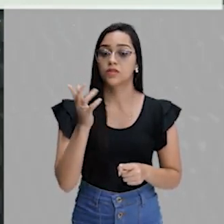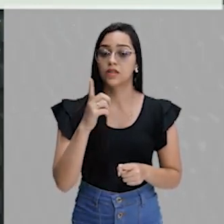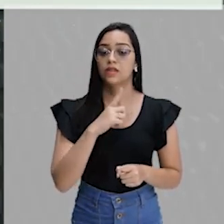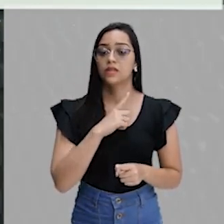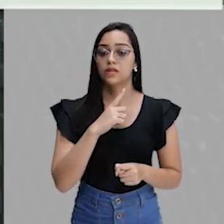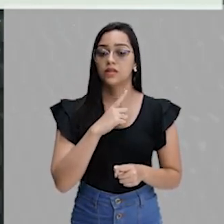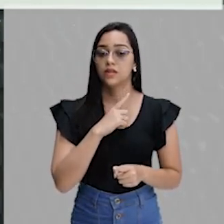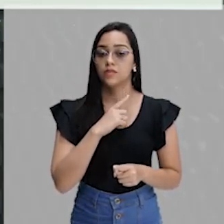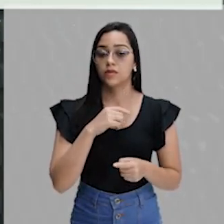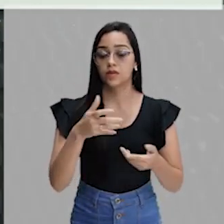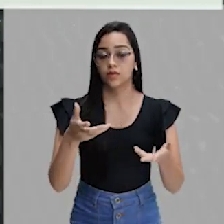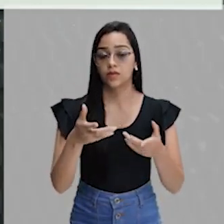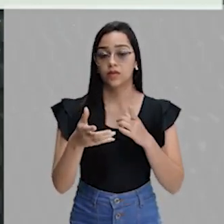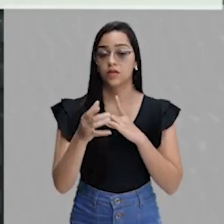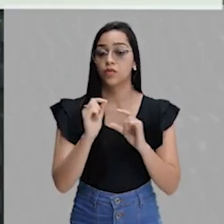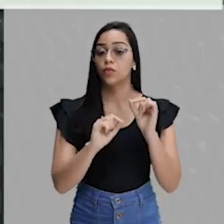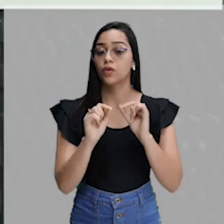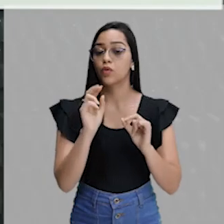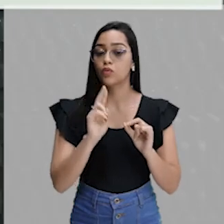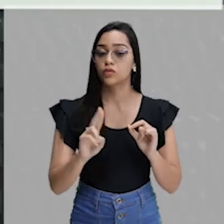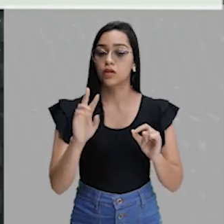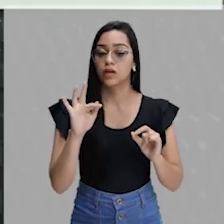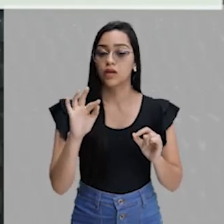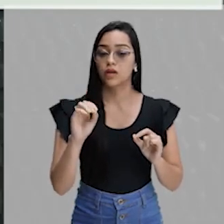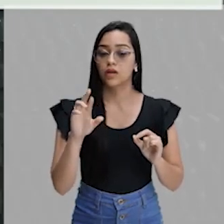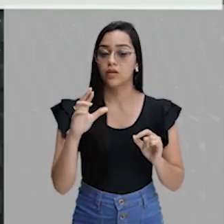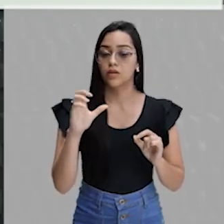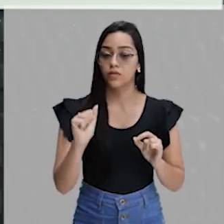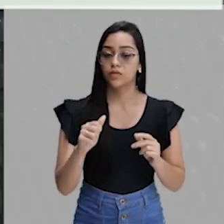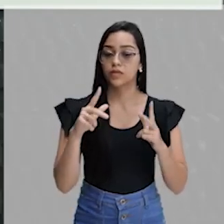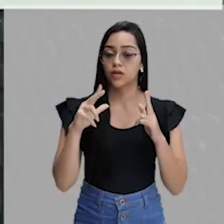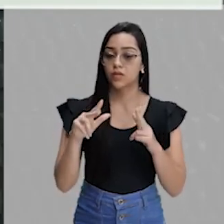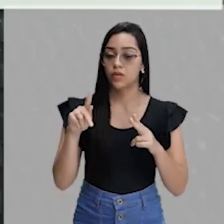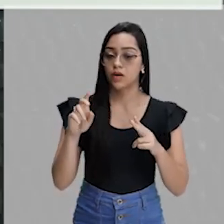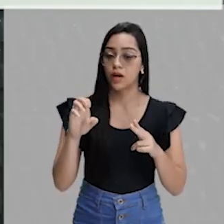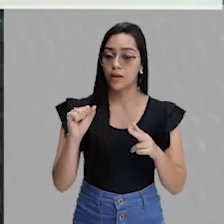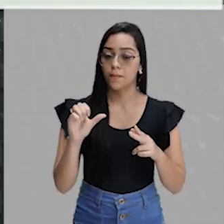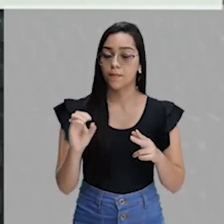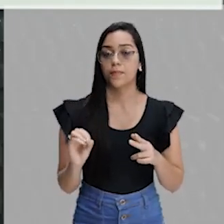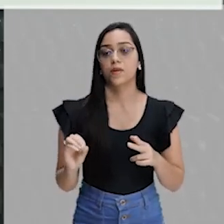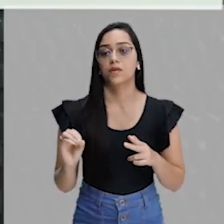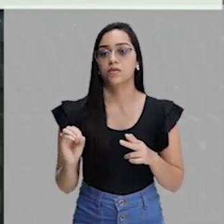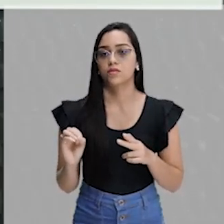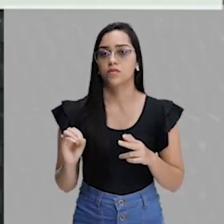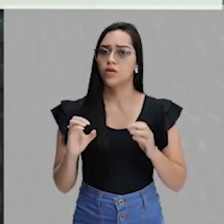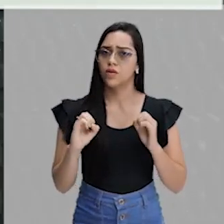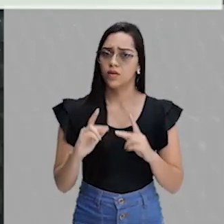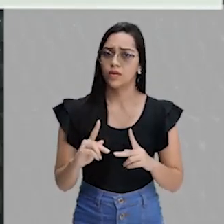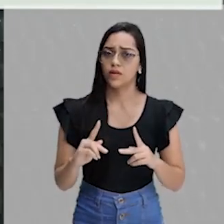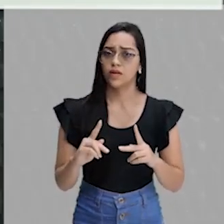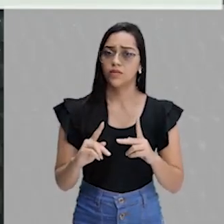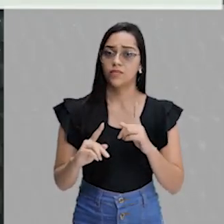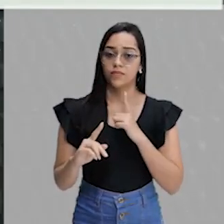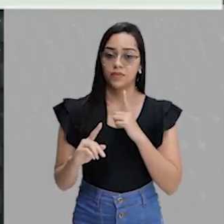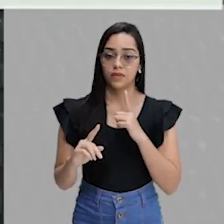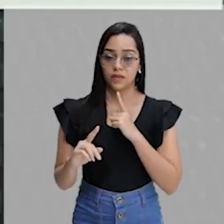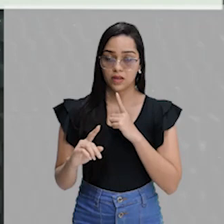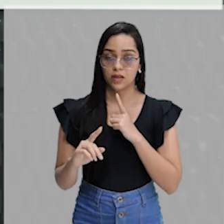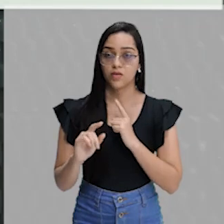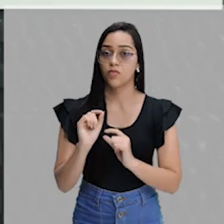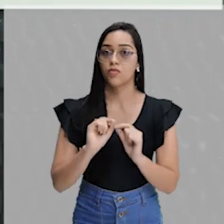já temos. Neste caso, nós vamos ter que utilizar a força, que vai ser a força-peso, ok? Tratamos